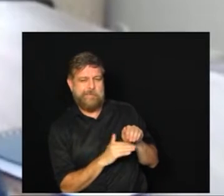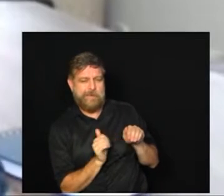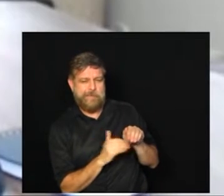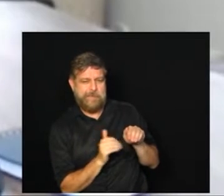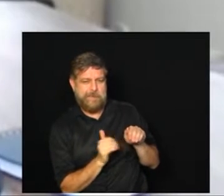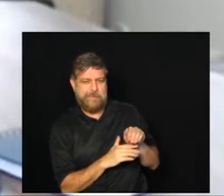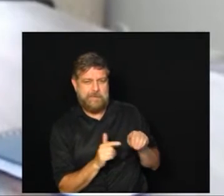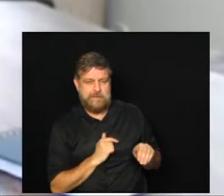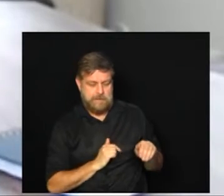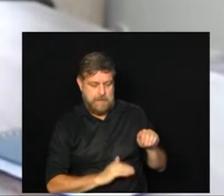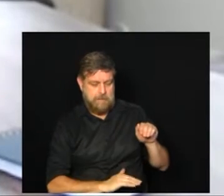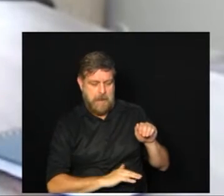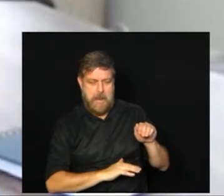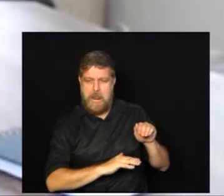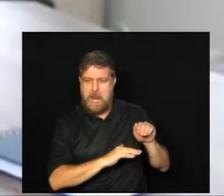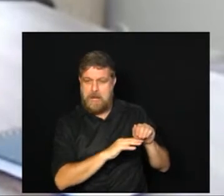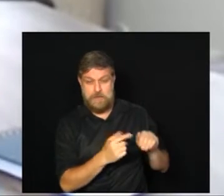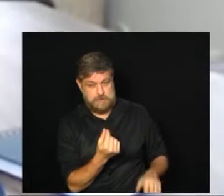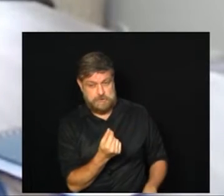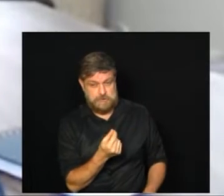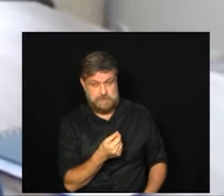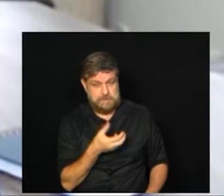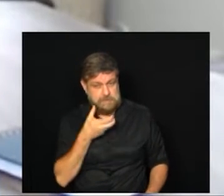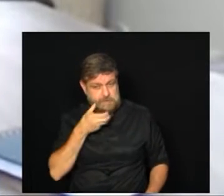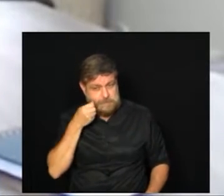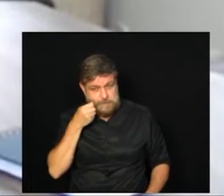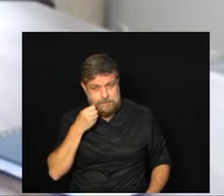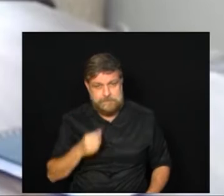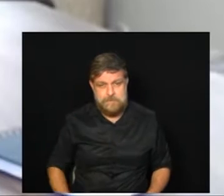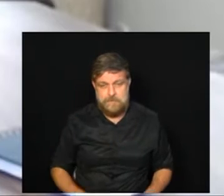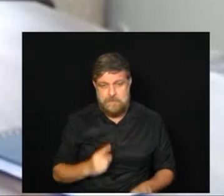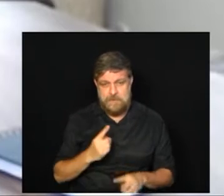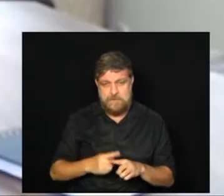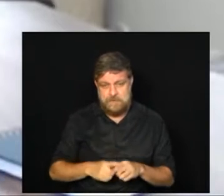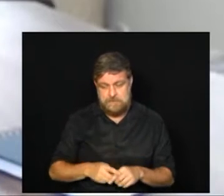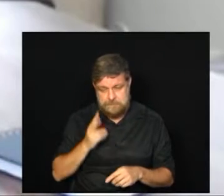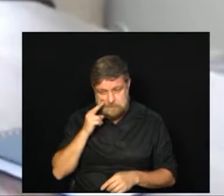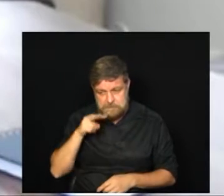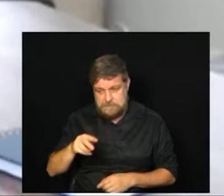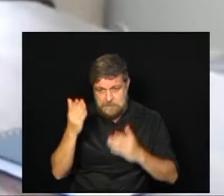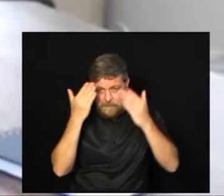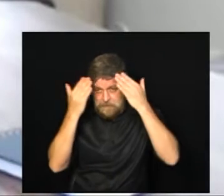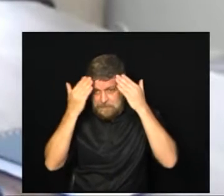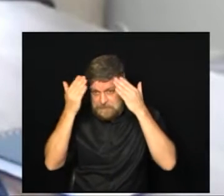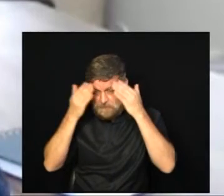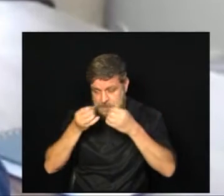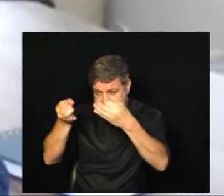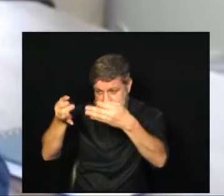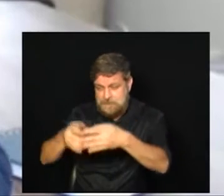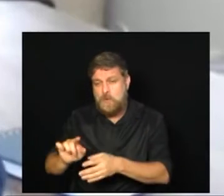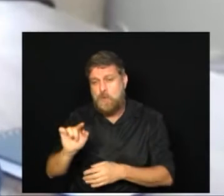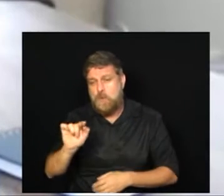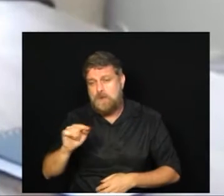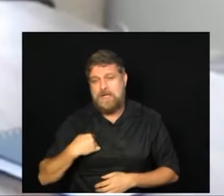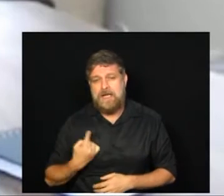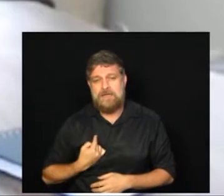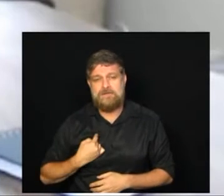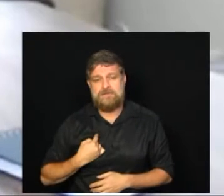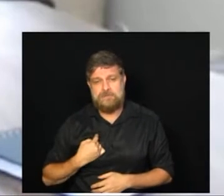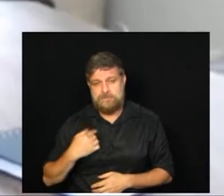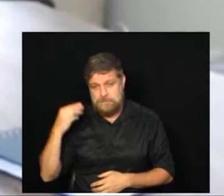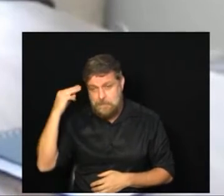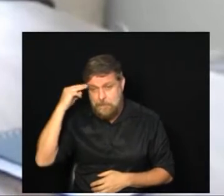Eu não gosto muito do nome reserva de emergência, porque eu já vi alguns estudiosos, psicólogos falando que a nossa mente, o